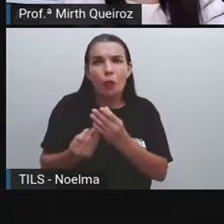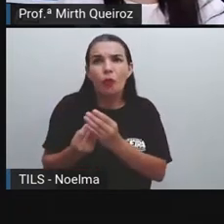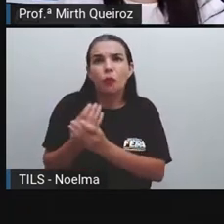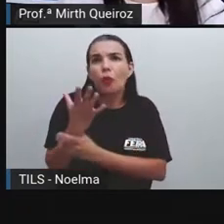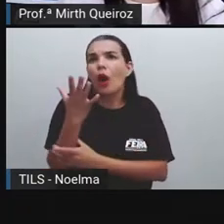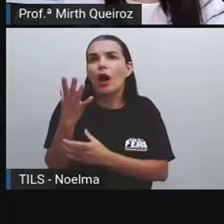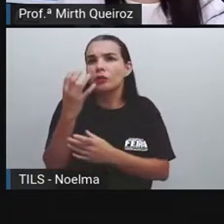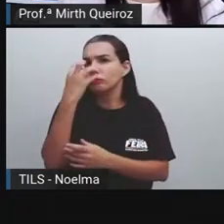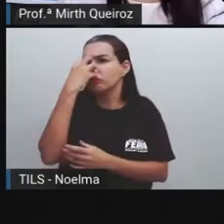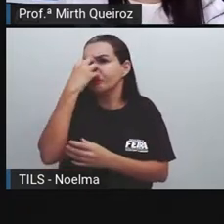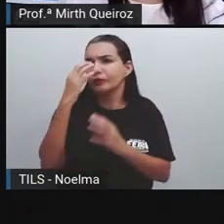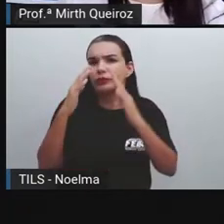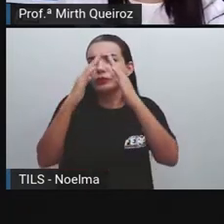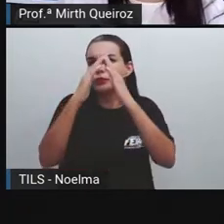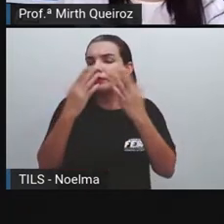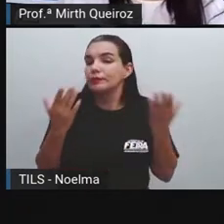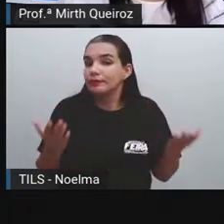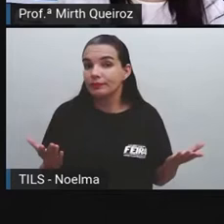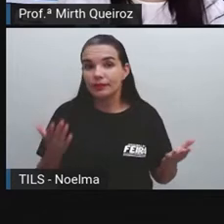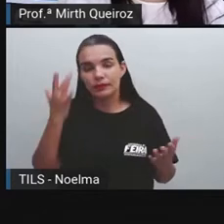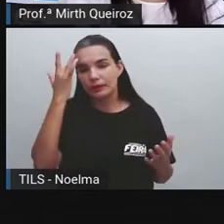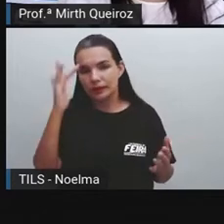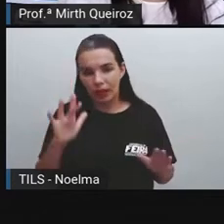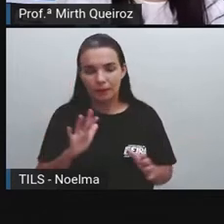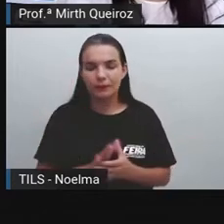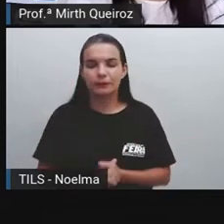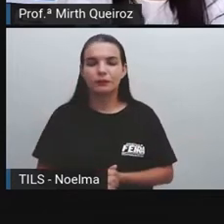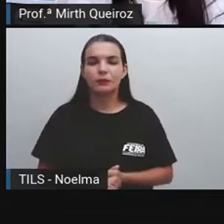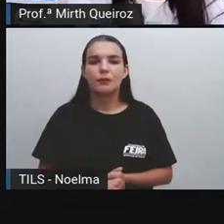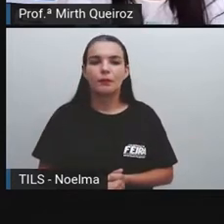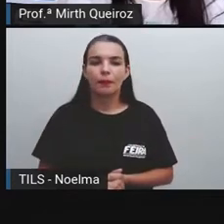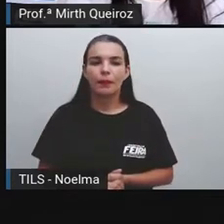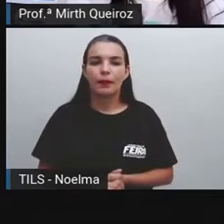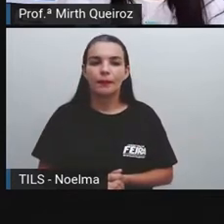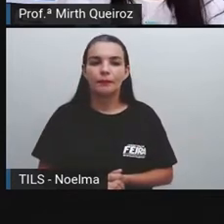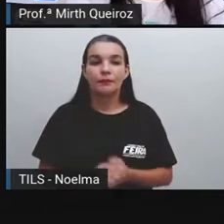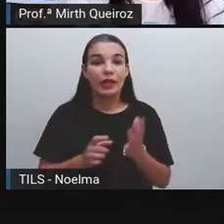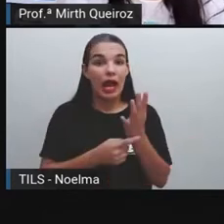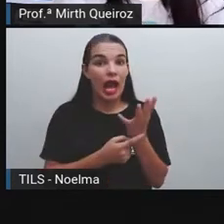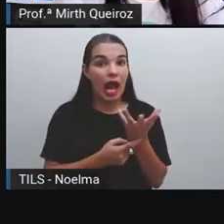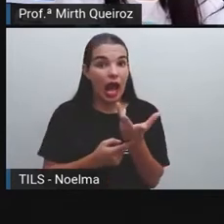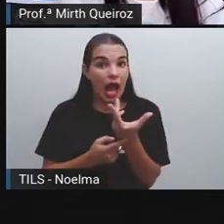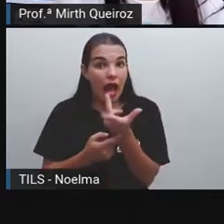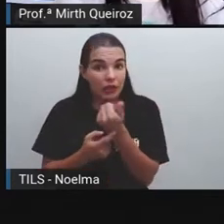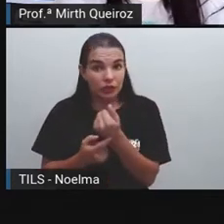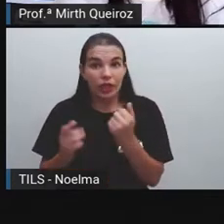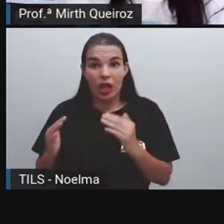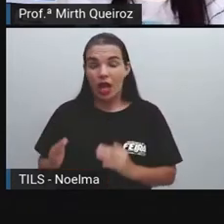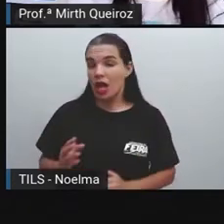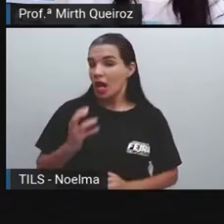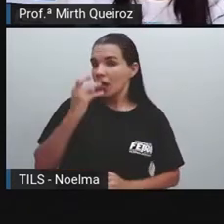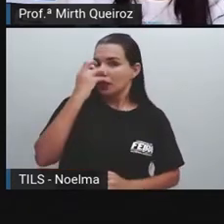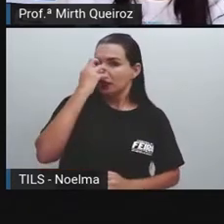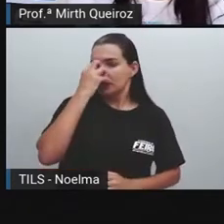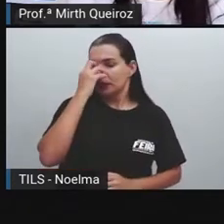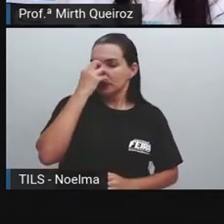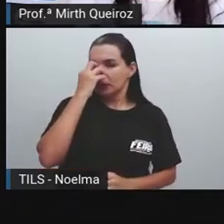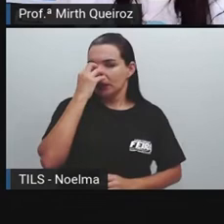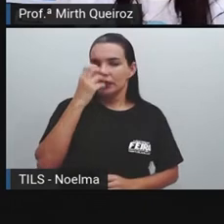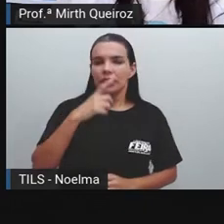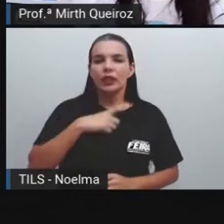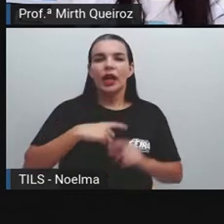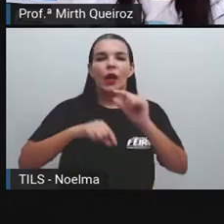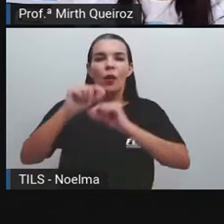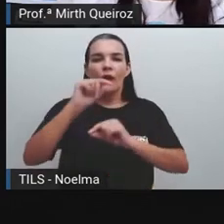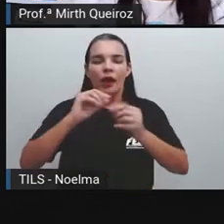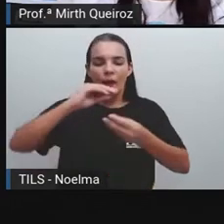o circo ele foi criado, né? A arte circense é uma arte que está